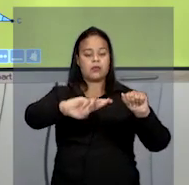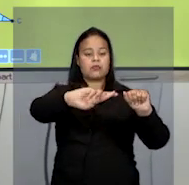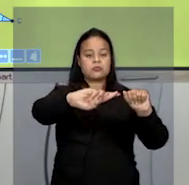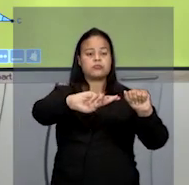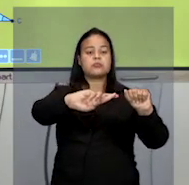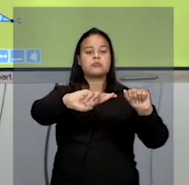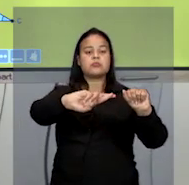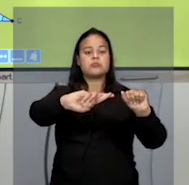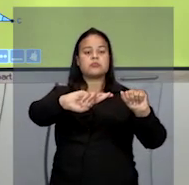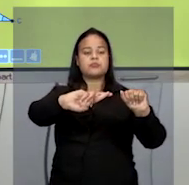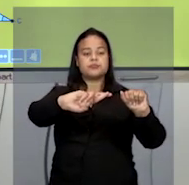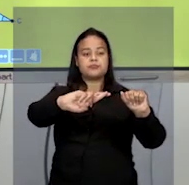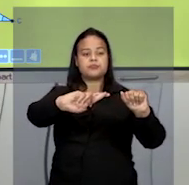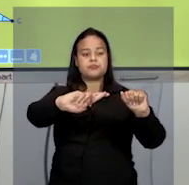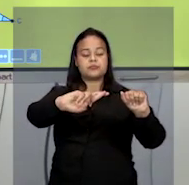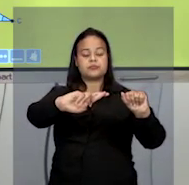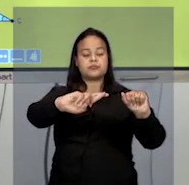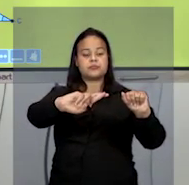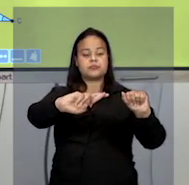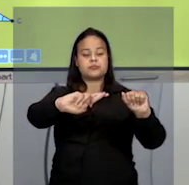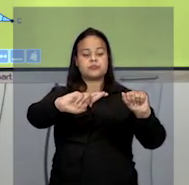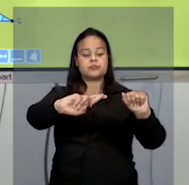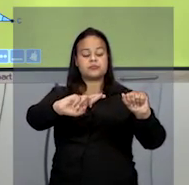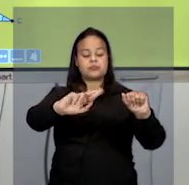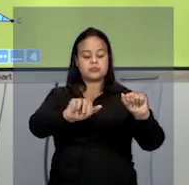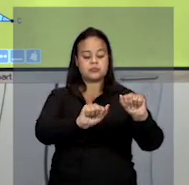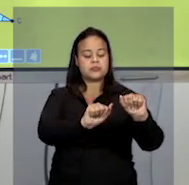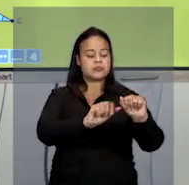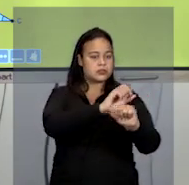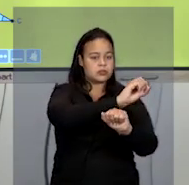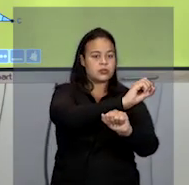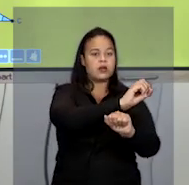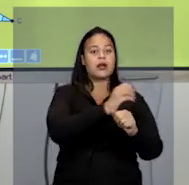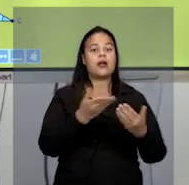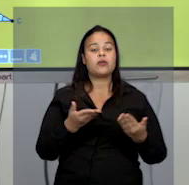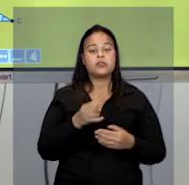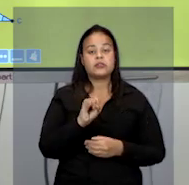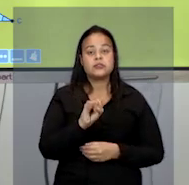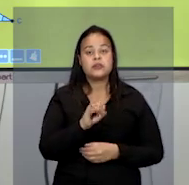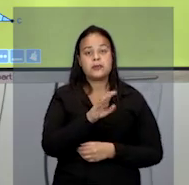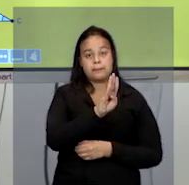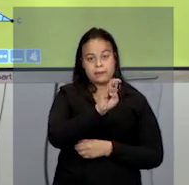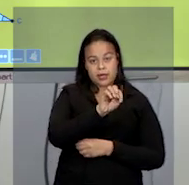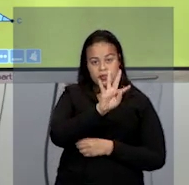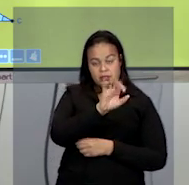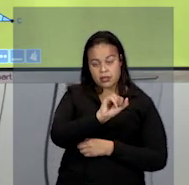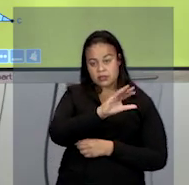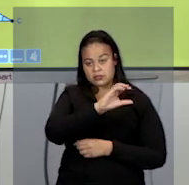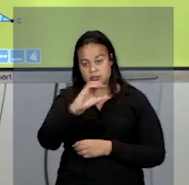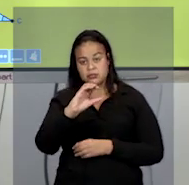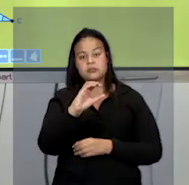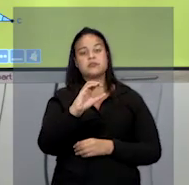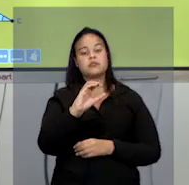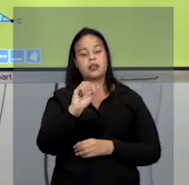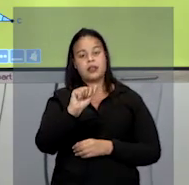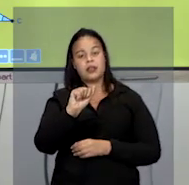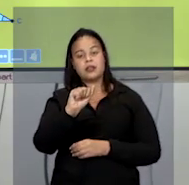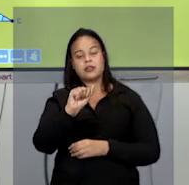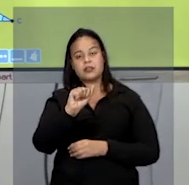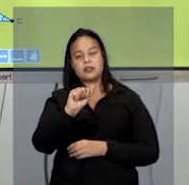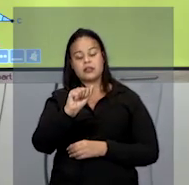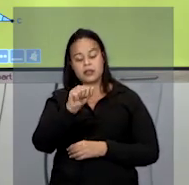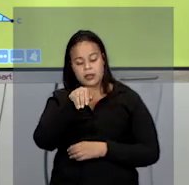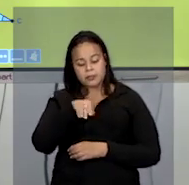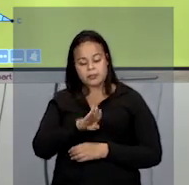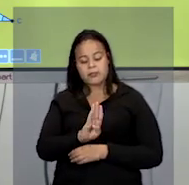o adjacente e o C é o oposto. Em relação ao beta, o C passa a ser adjacente e o